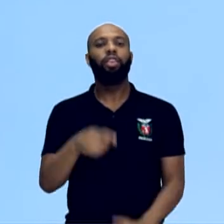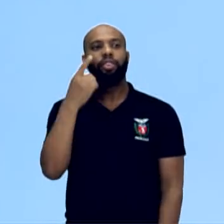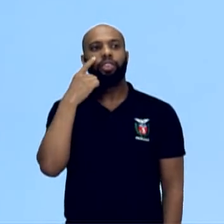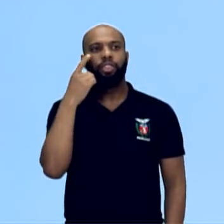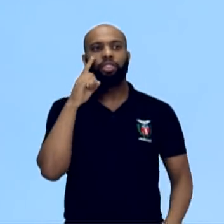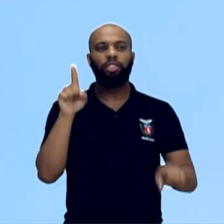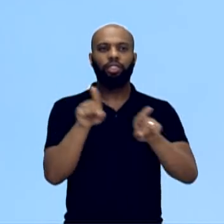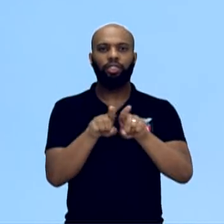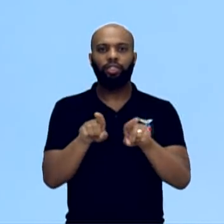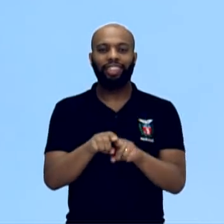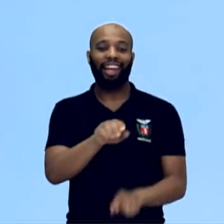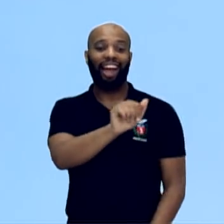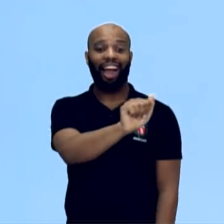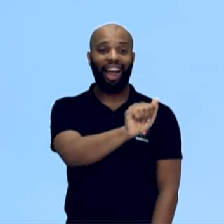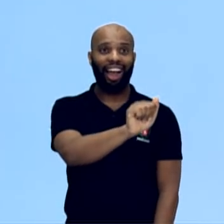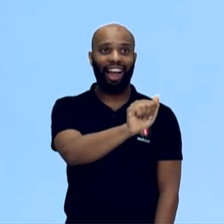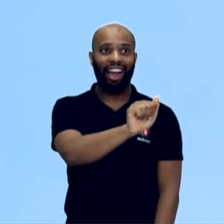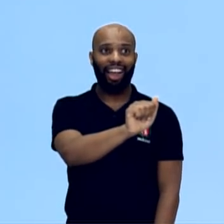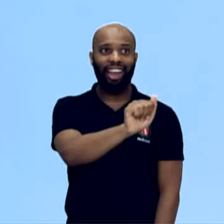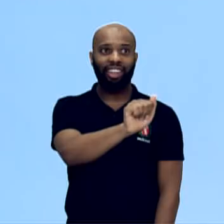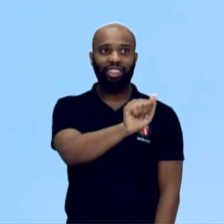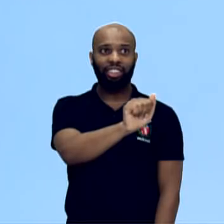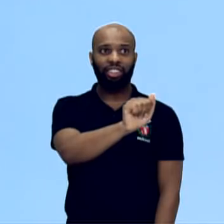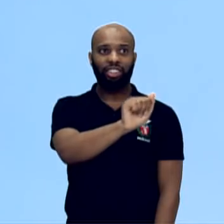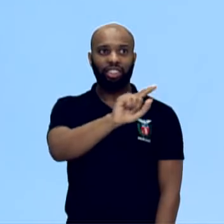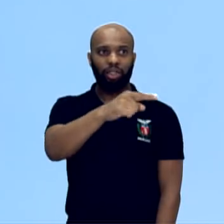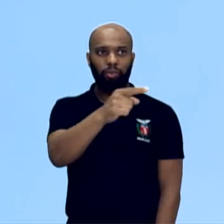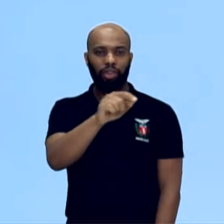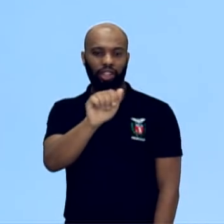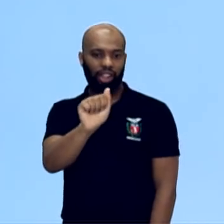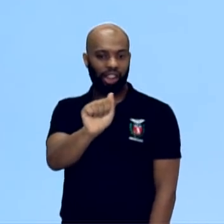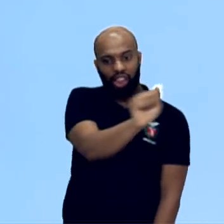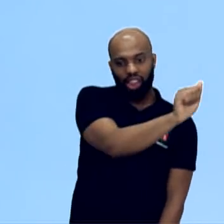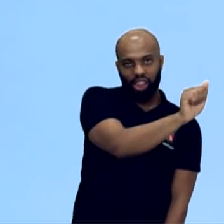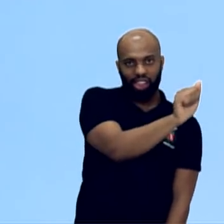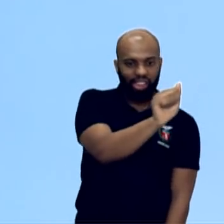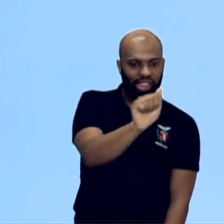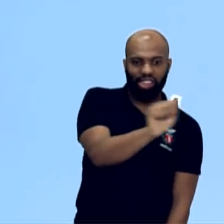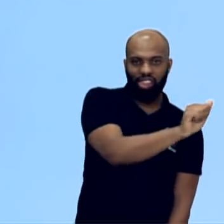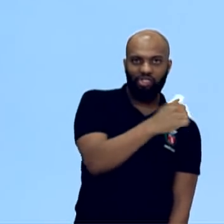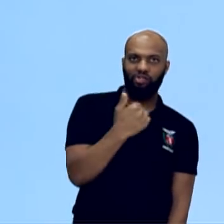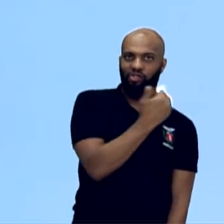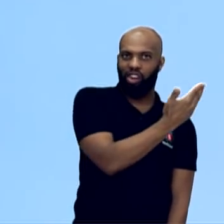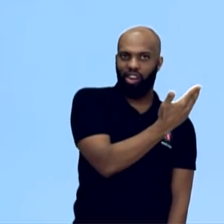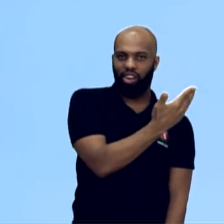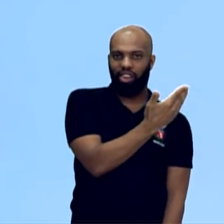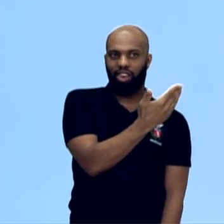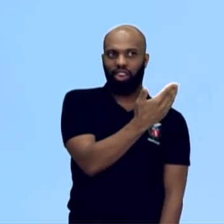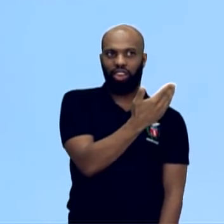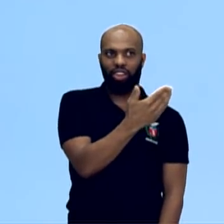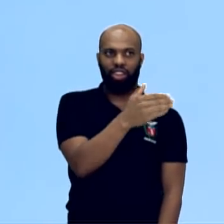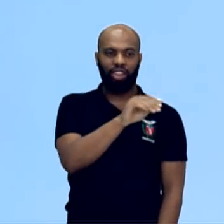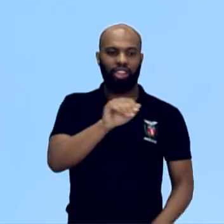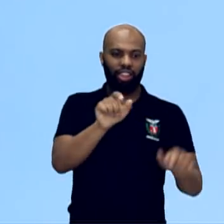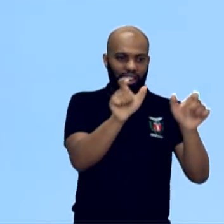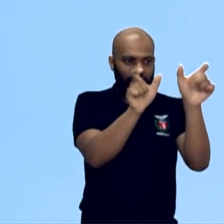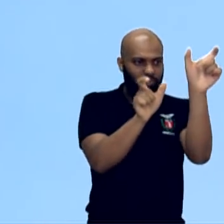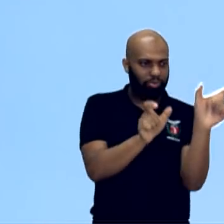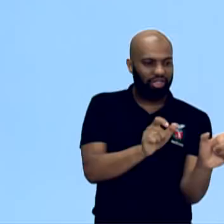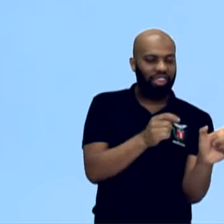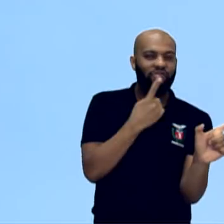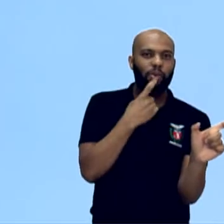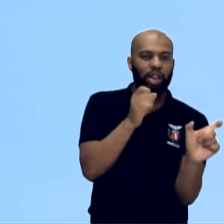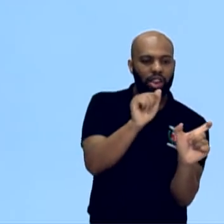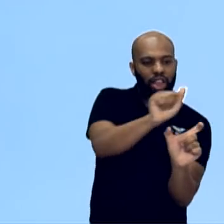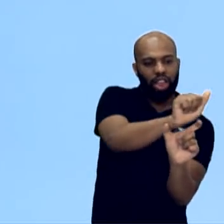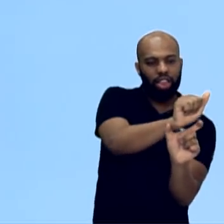observem que o A de ardor, ele está saindo para fora, ele está na margem. Estão